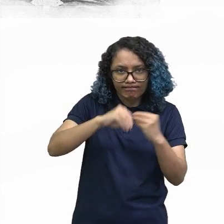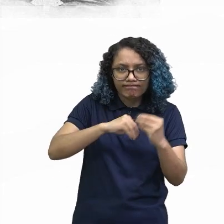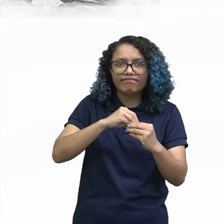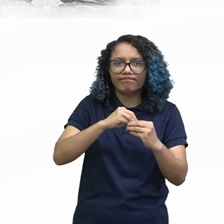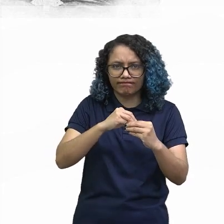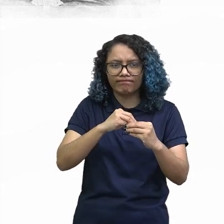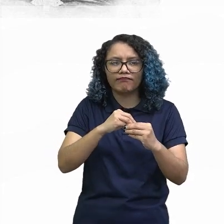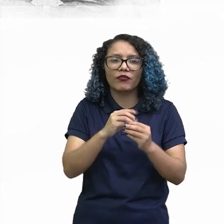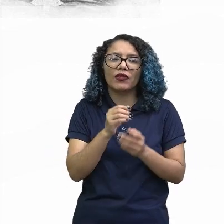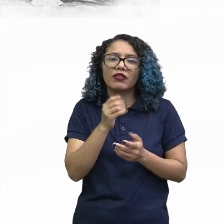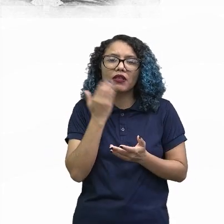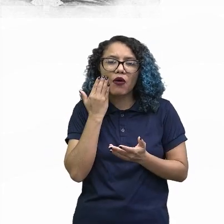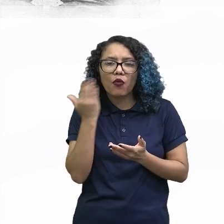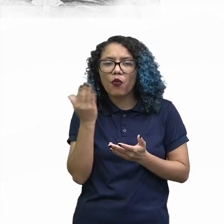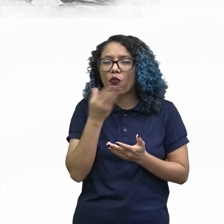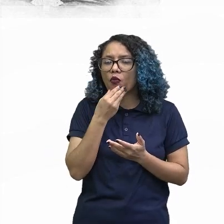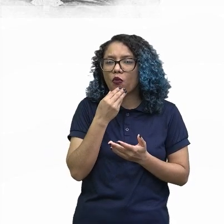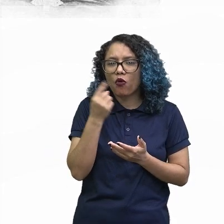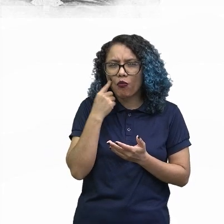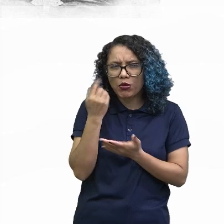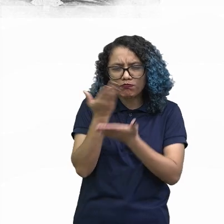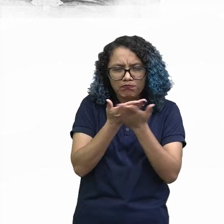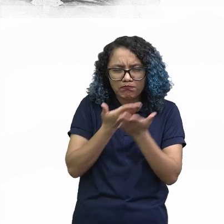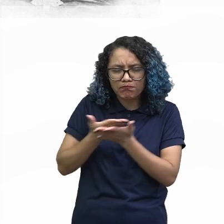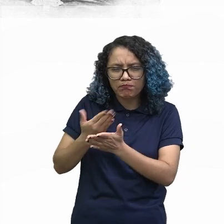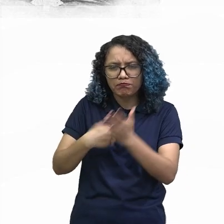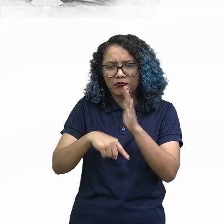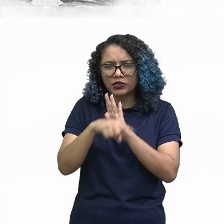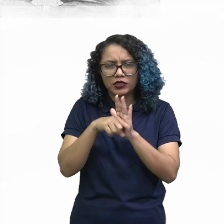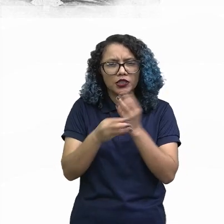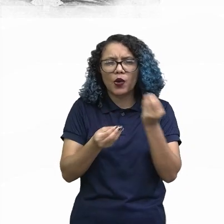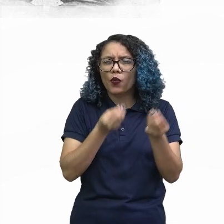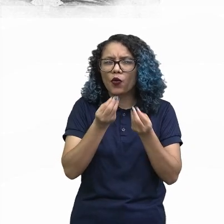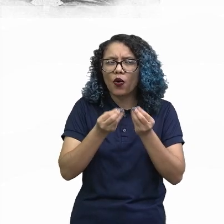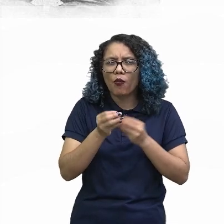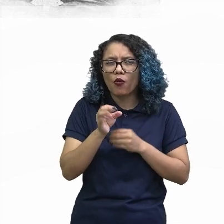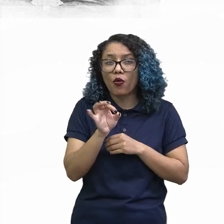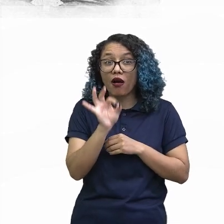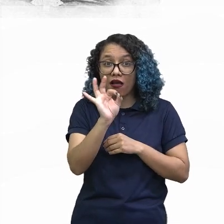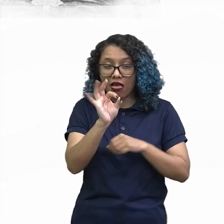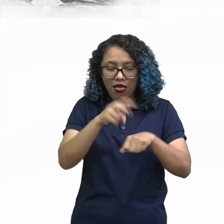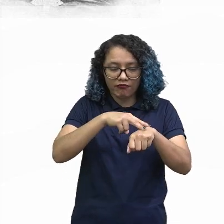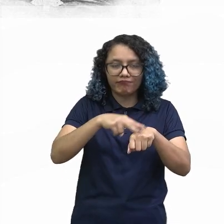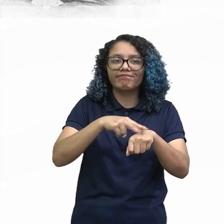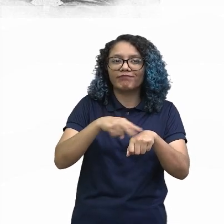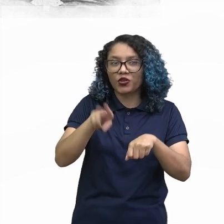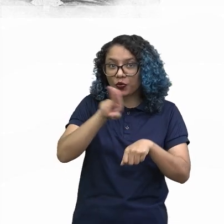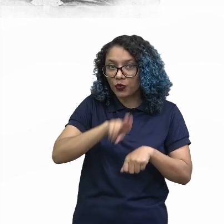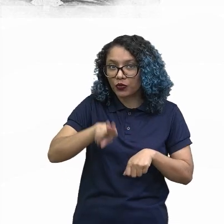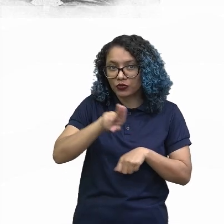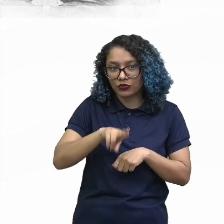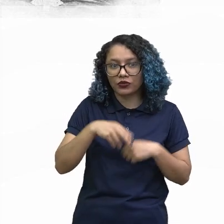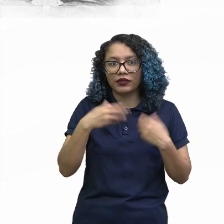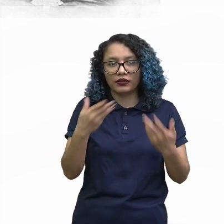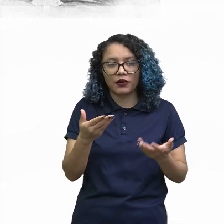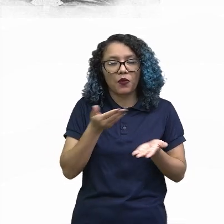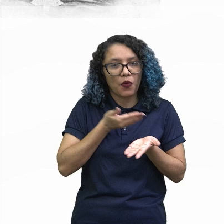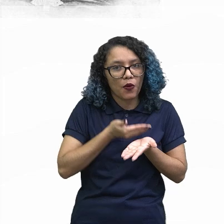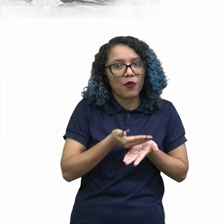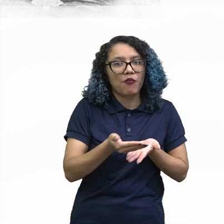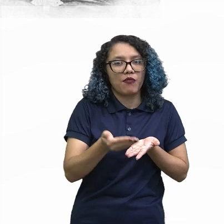no caso do Mendel, ele fez esse estudo através das ervilhas. Tá certo? E aí a gente já entra nessa era